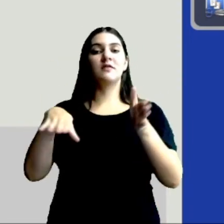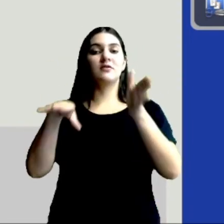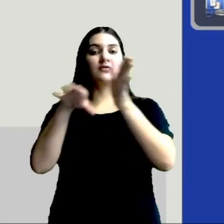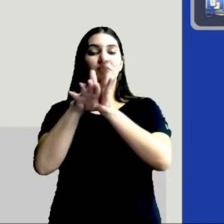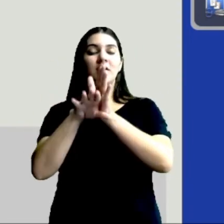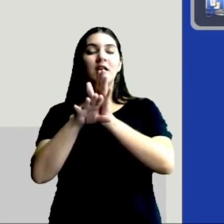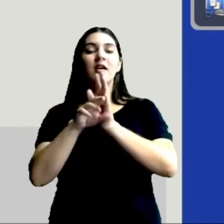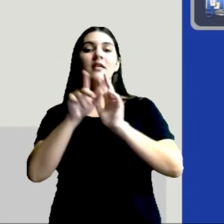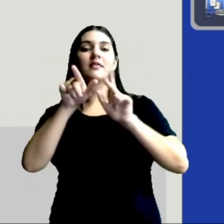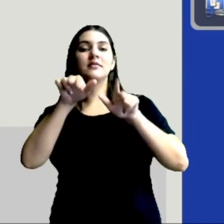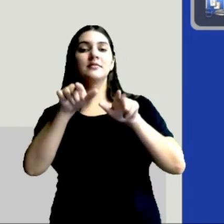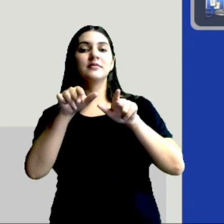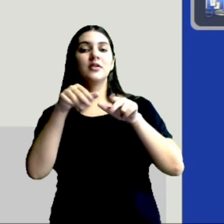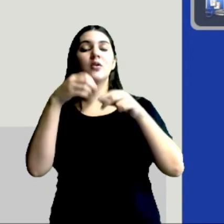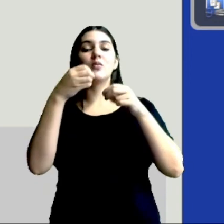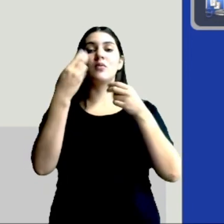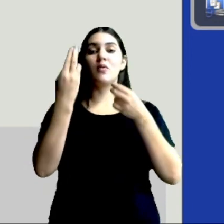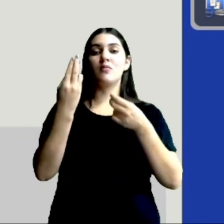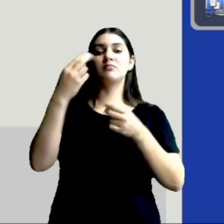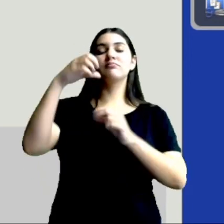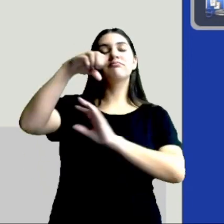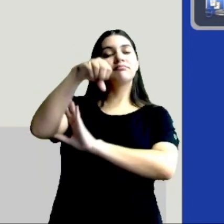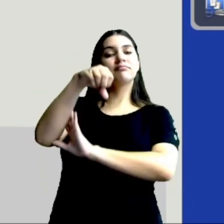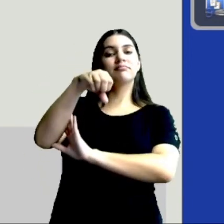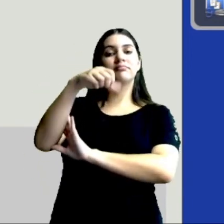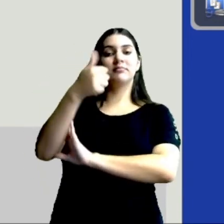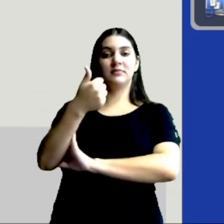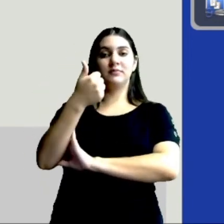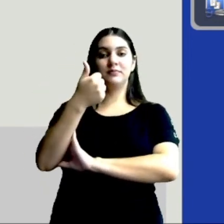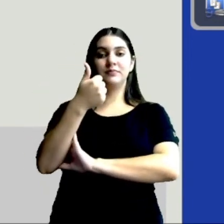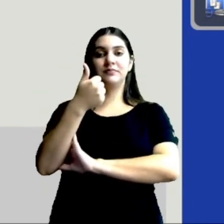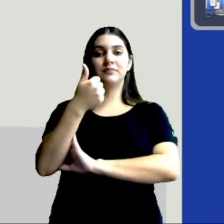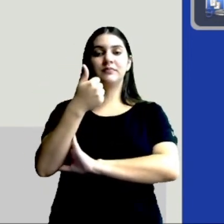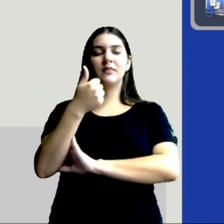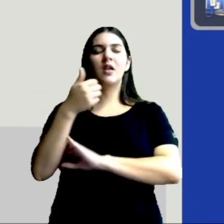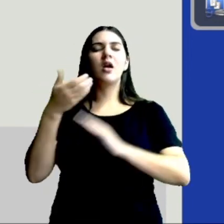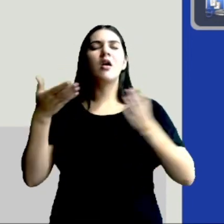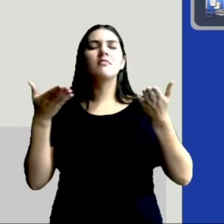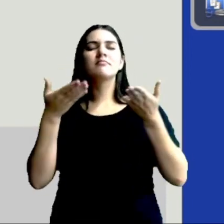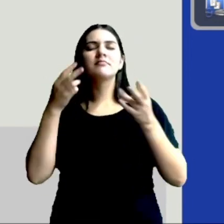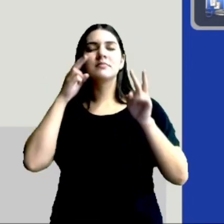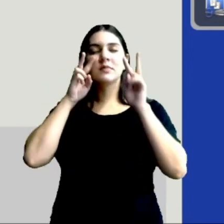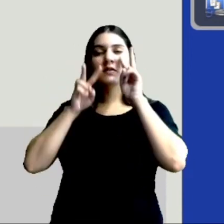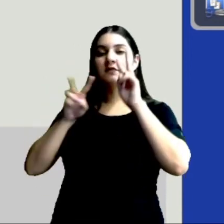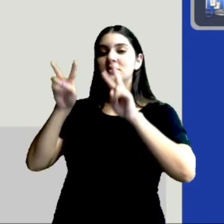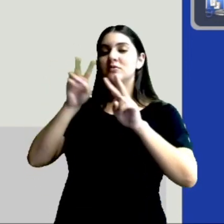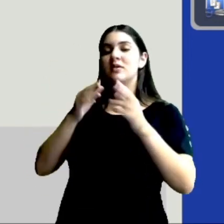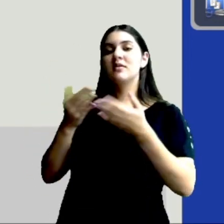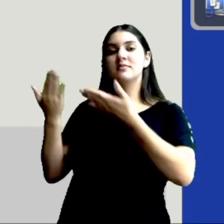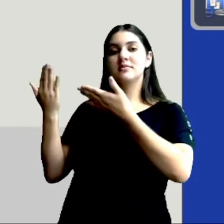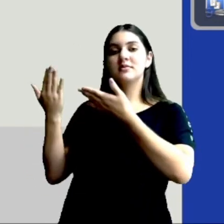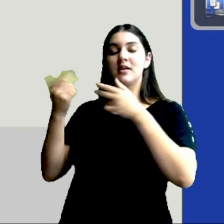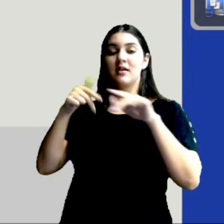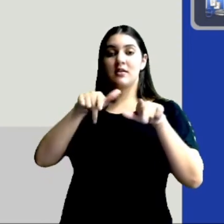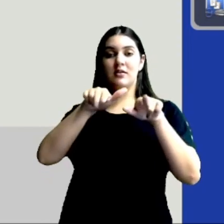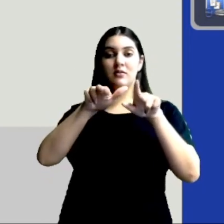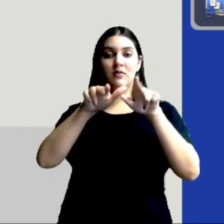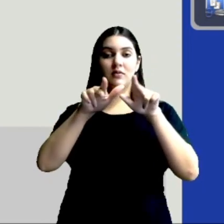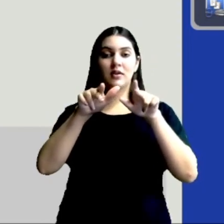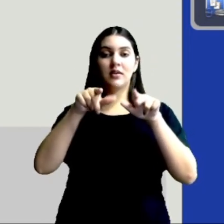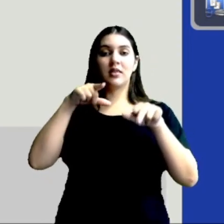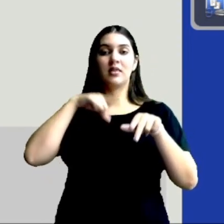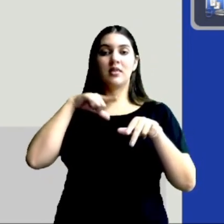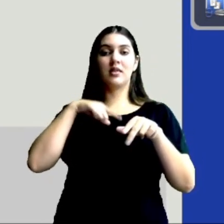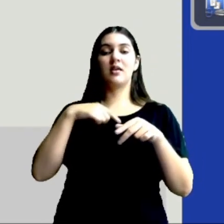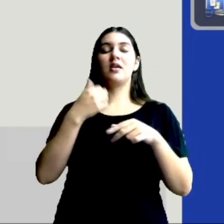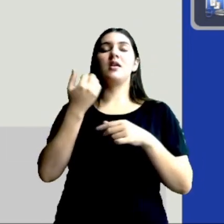ou é igual a 91. Olha uma expressão que a gente acabou de escrever. Olha uma igualdade, ó. Tem a igualdade, tem